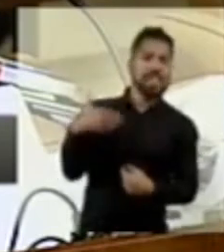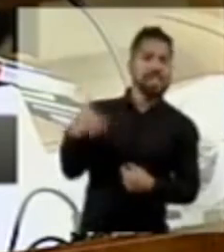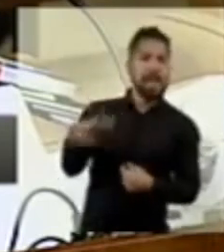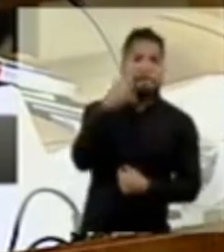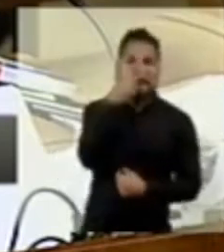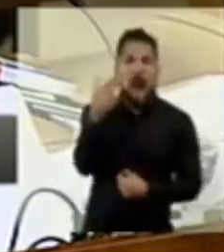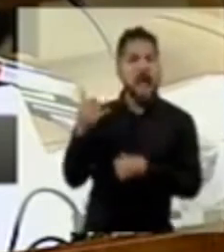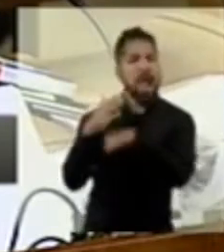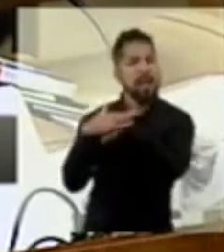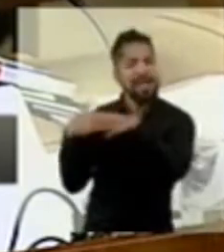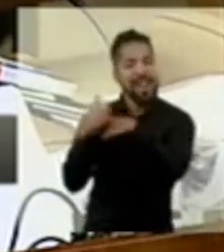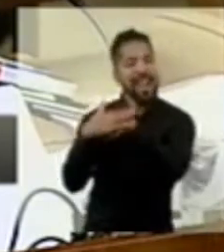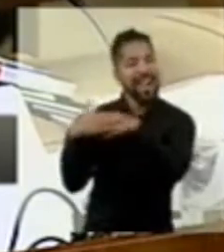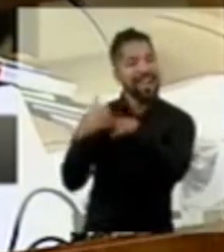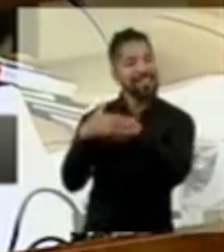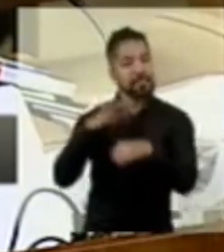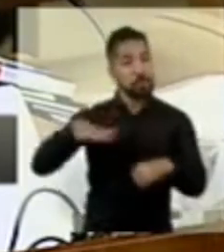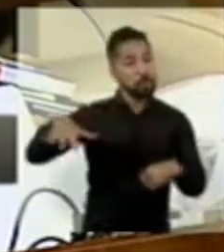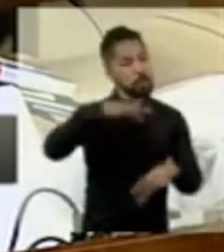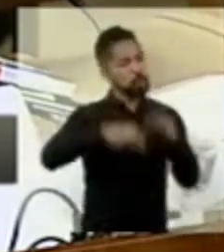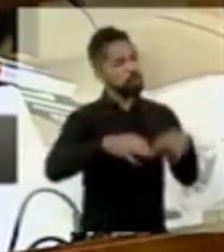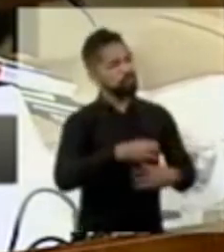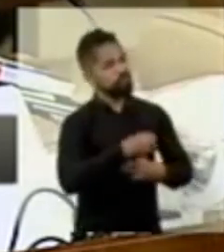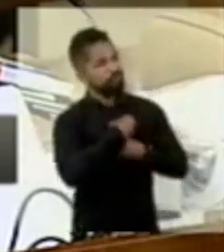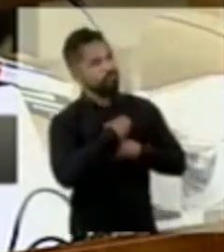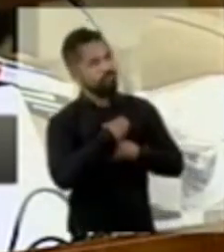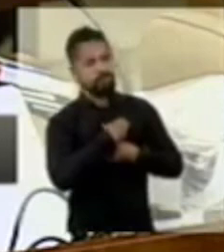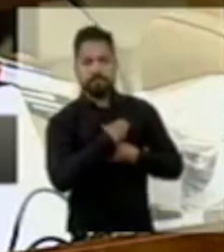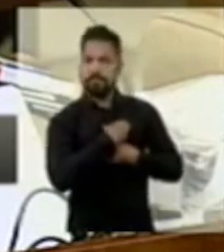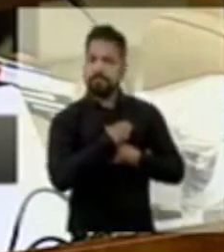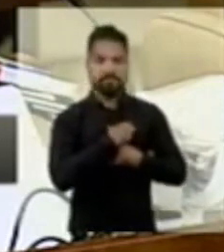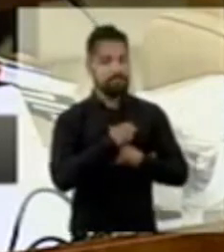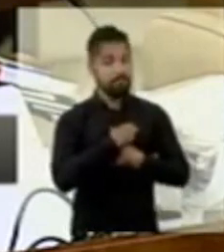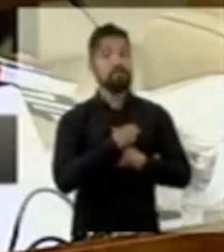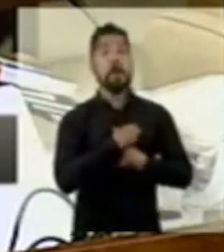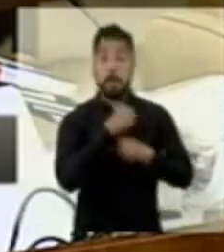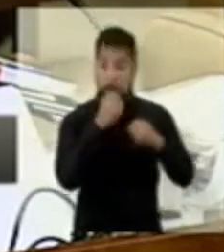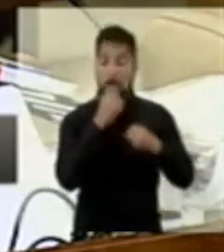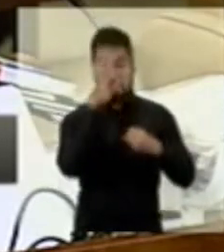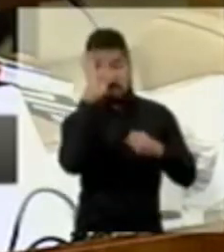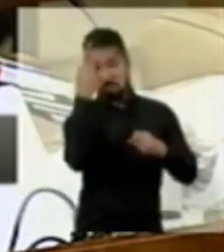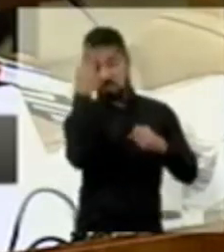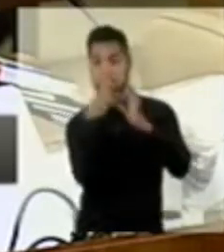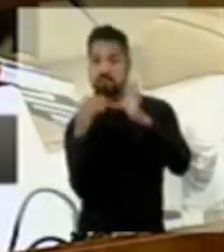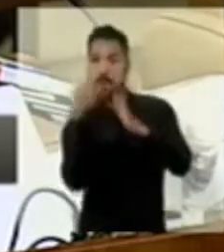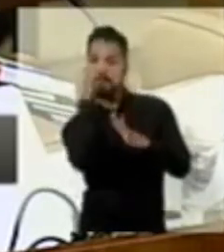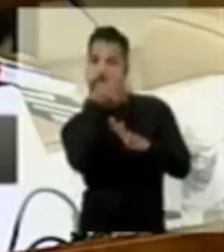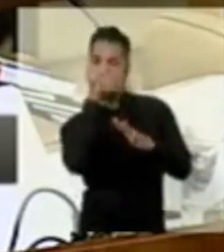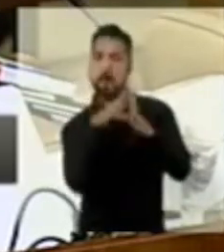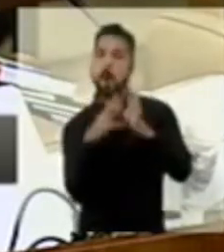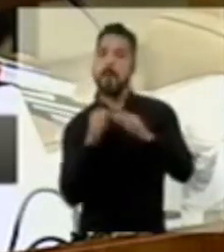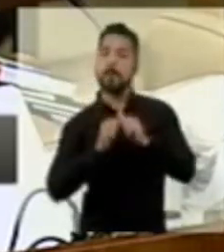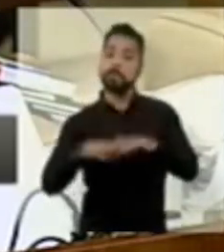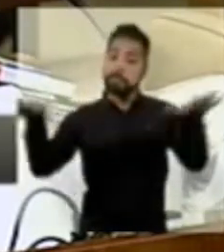abala o sentimento de justiça da sociedade e compromete a respeitabilidade das instituições